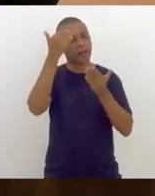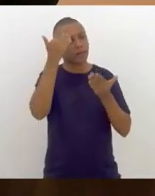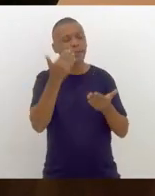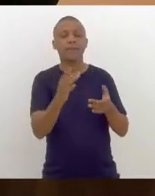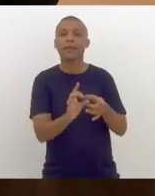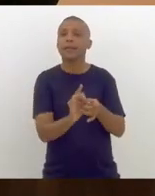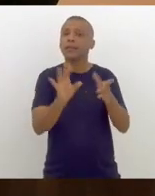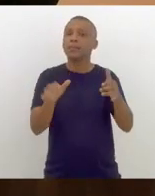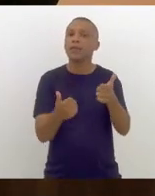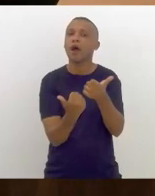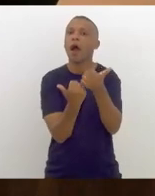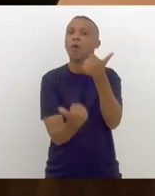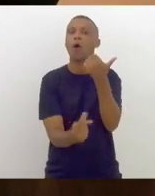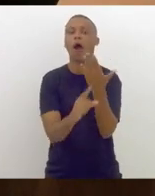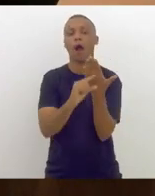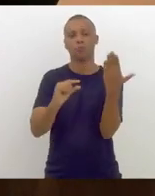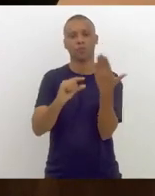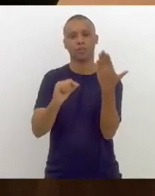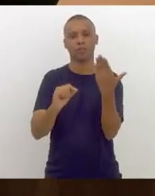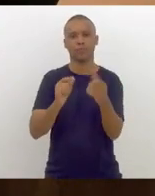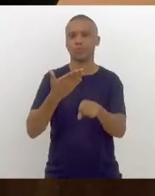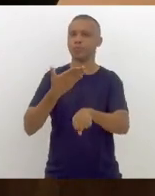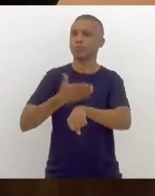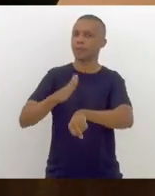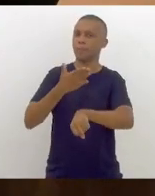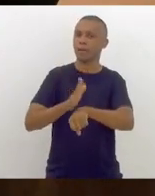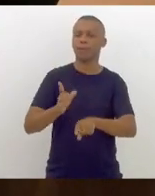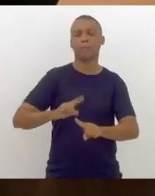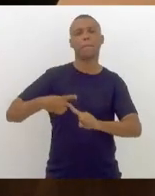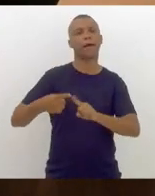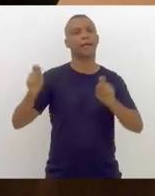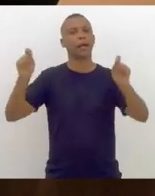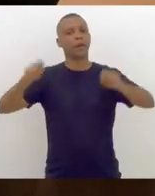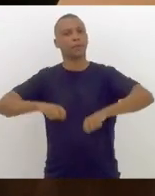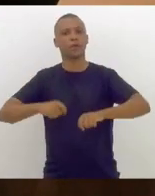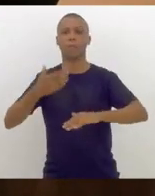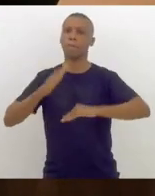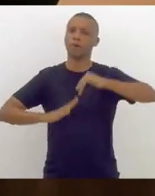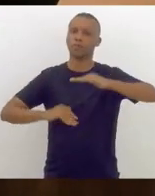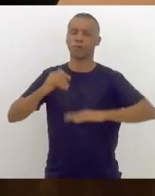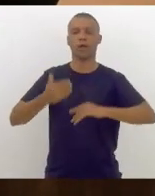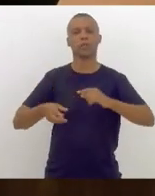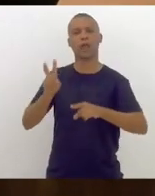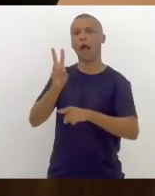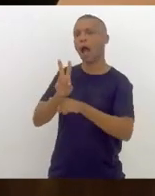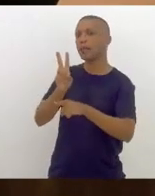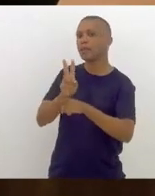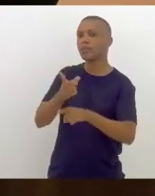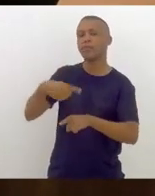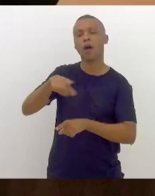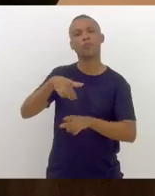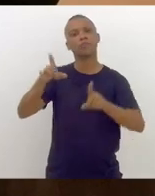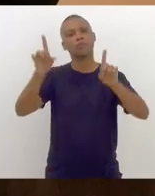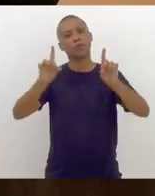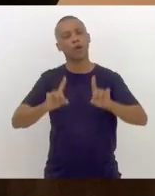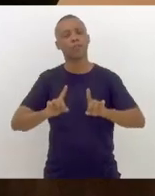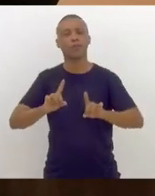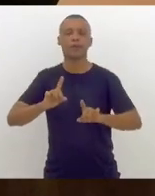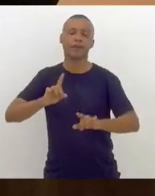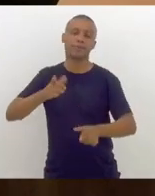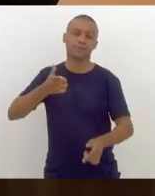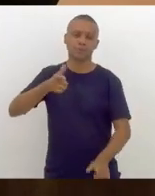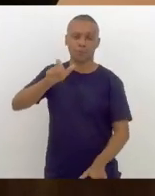aí no treinamento e capacitação de profissionais que realizam atendimento à direita As Pessoas com Transtorno